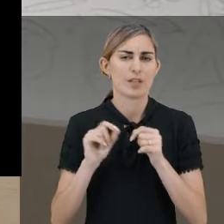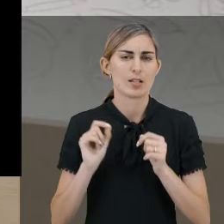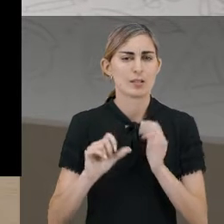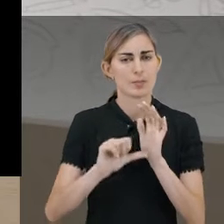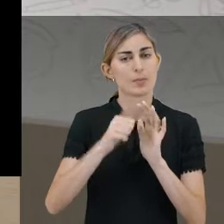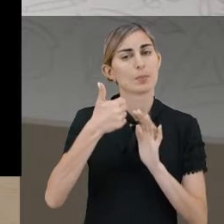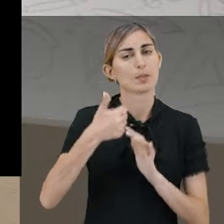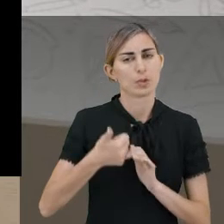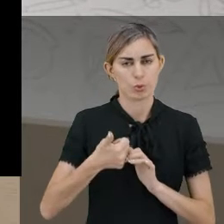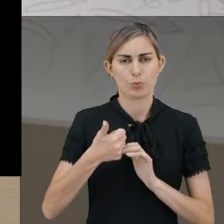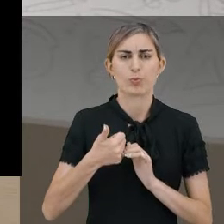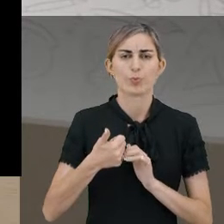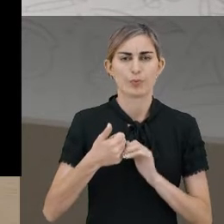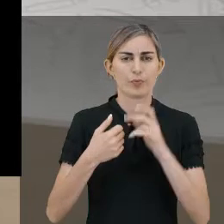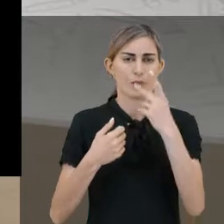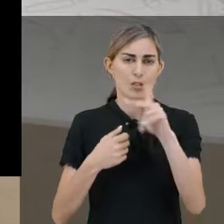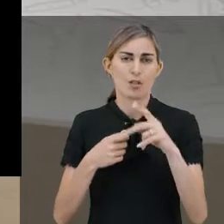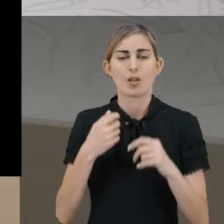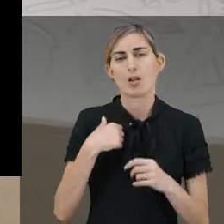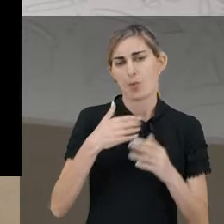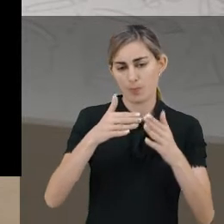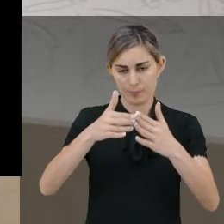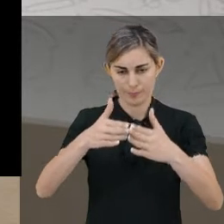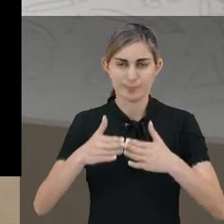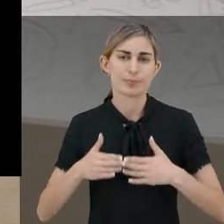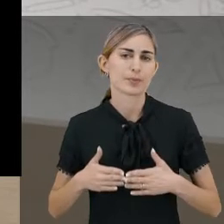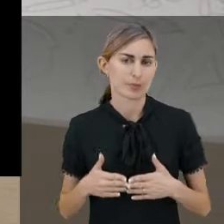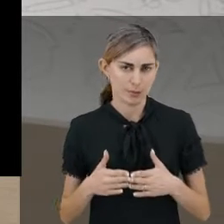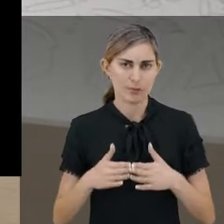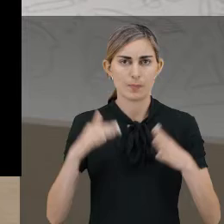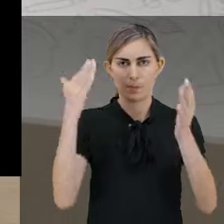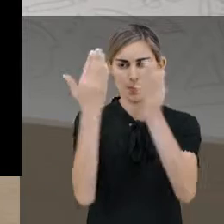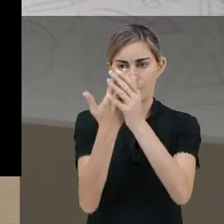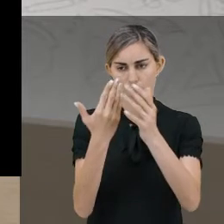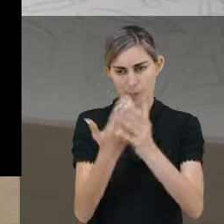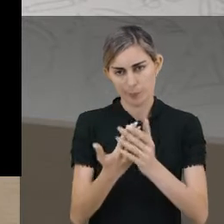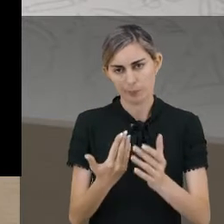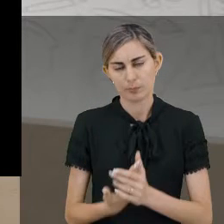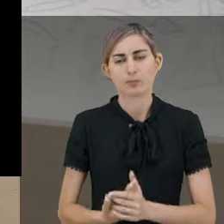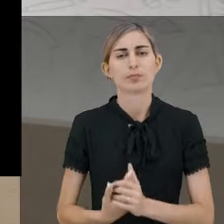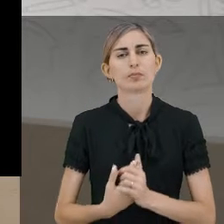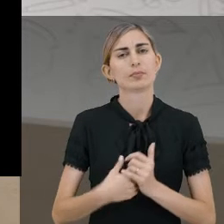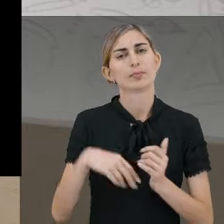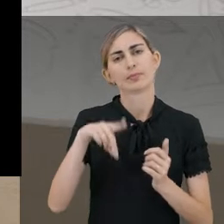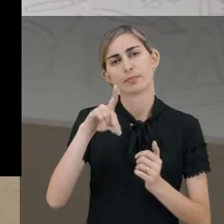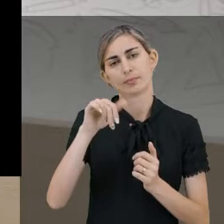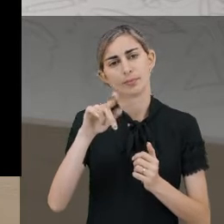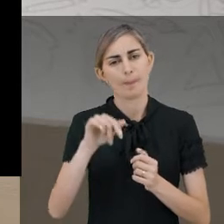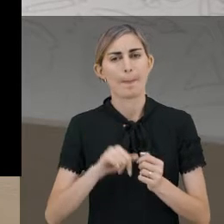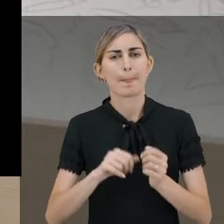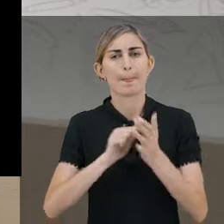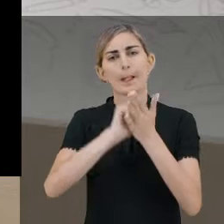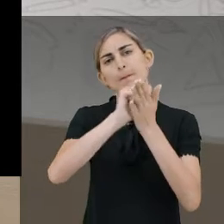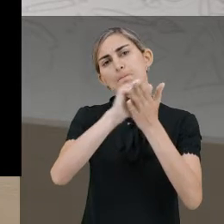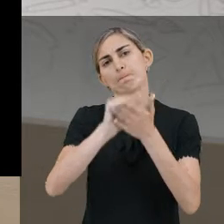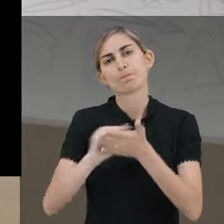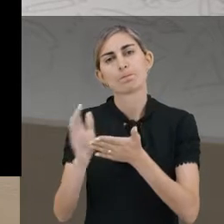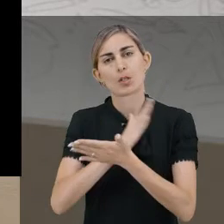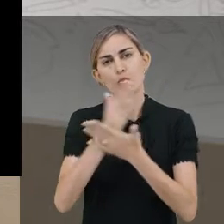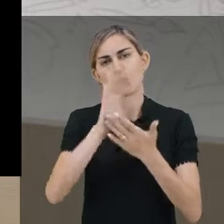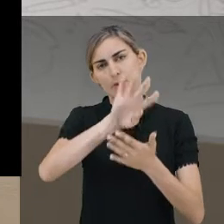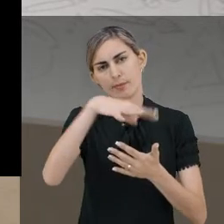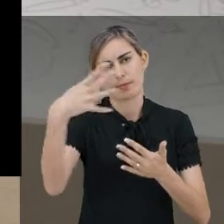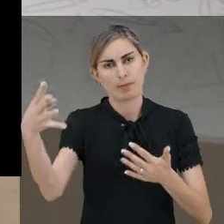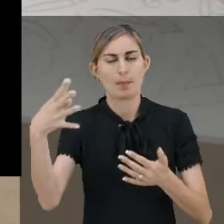faz? Primeiramente, eu estou solicitando ao banco de dados que seja deletada